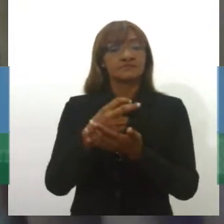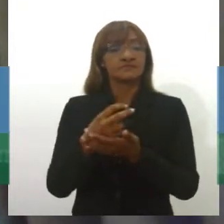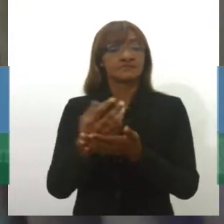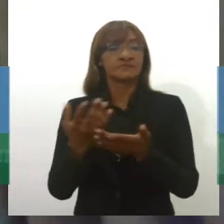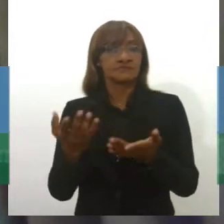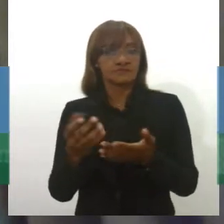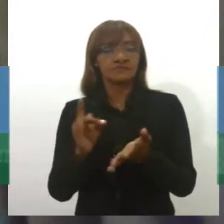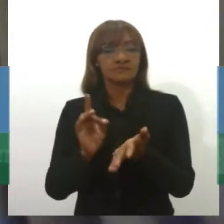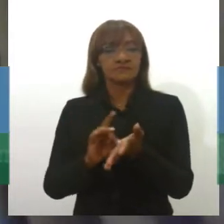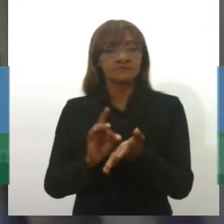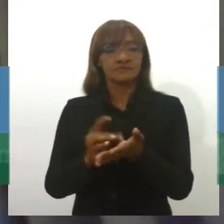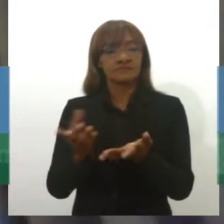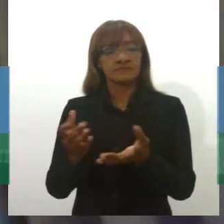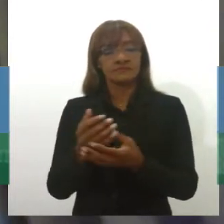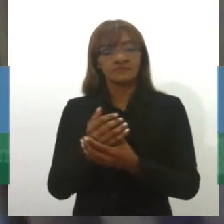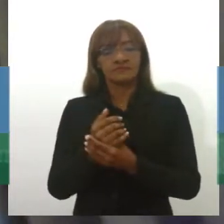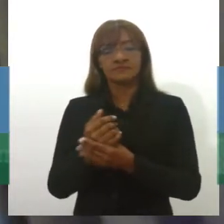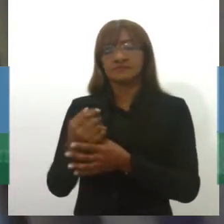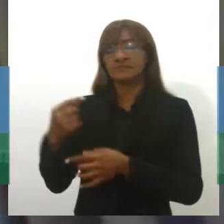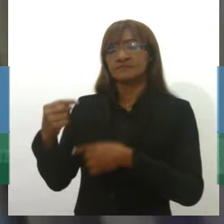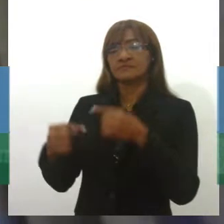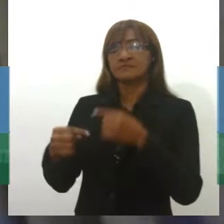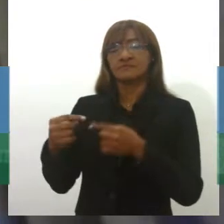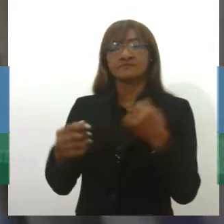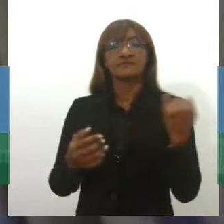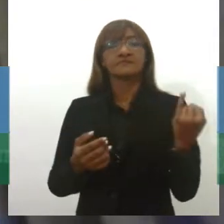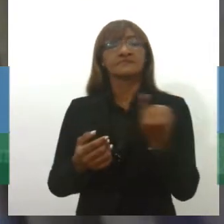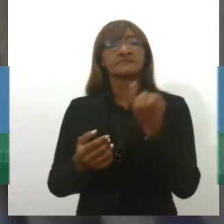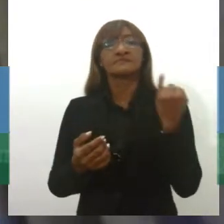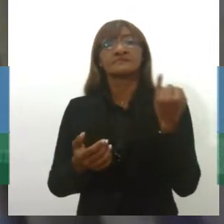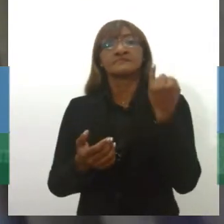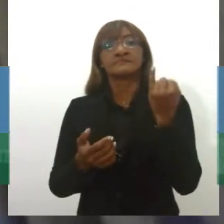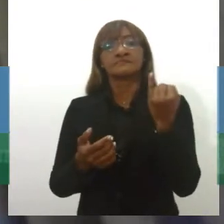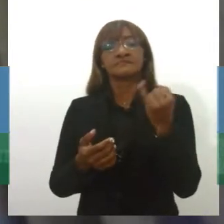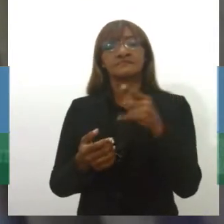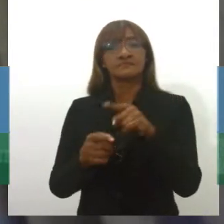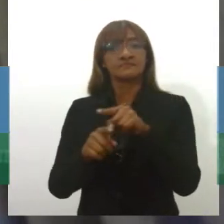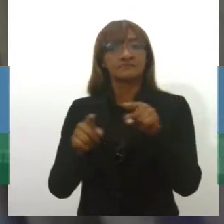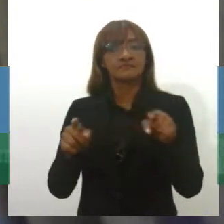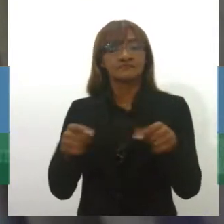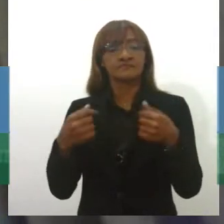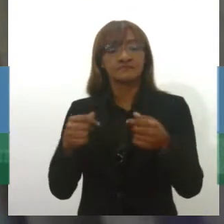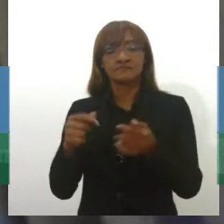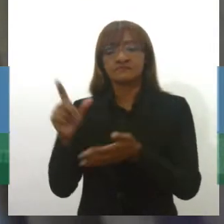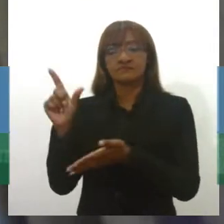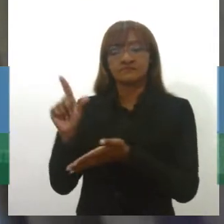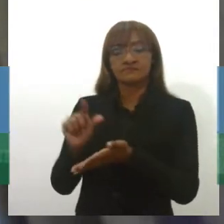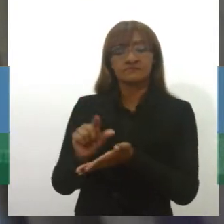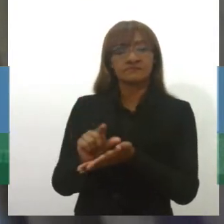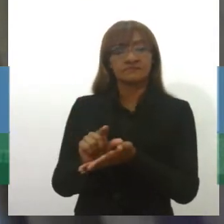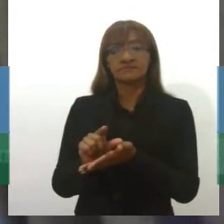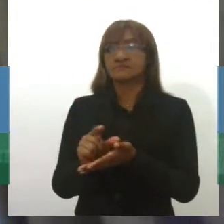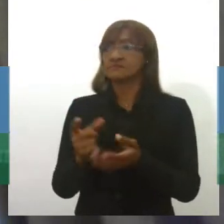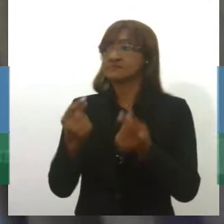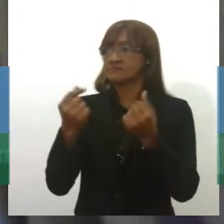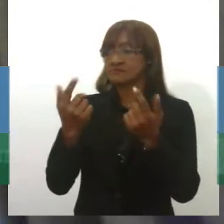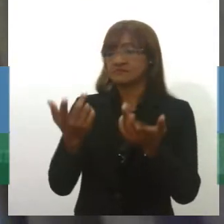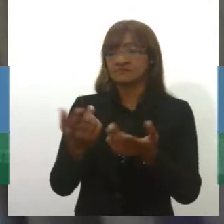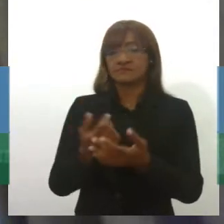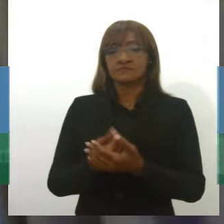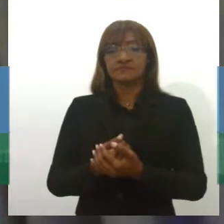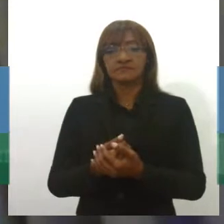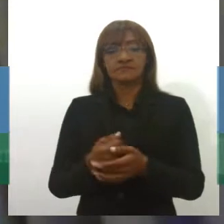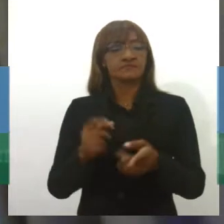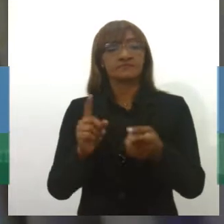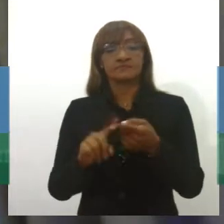sim uma política importante, né, você reduzir o impacto desses tributos sobre o preço. Na